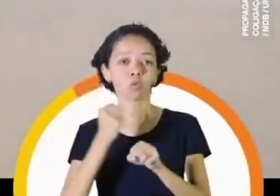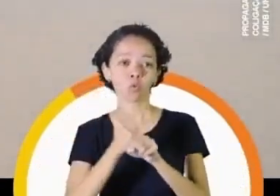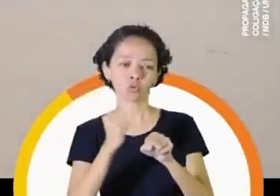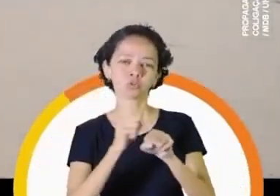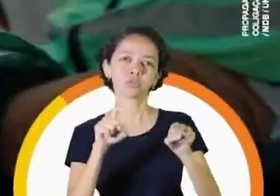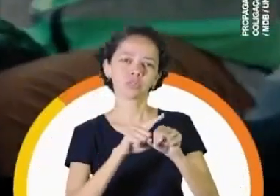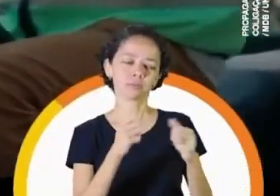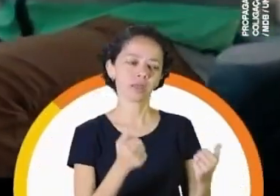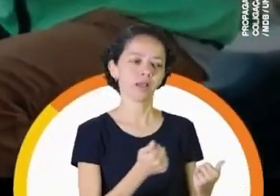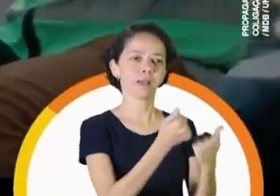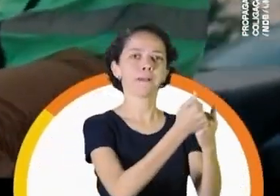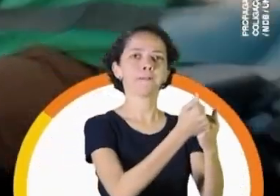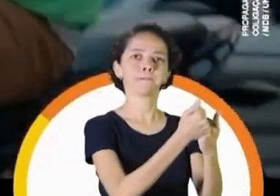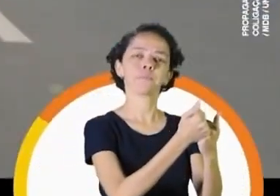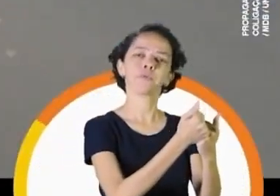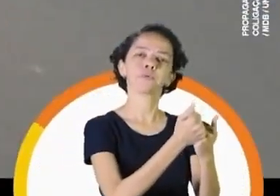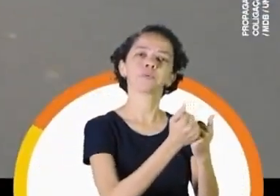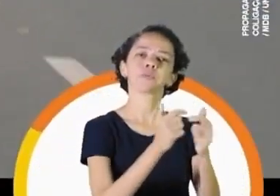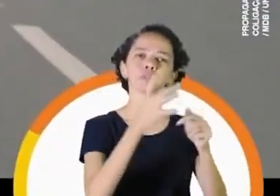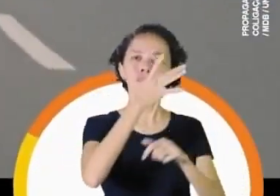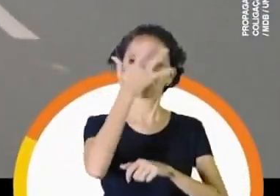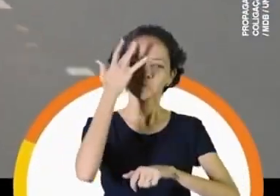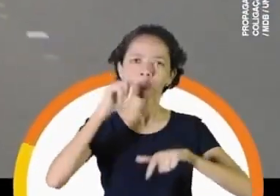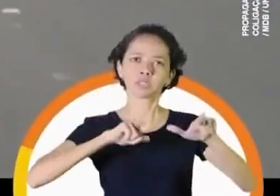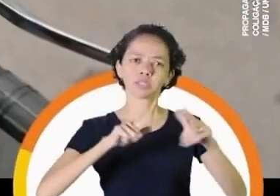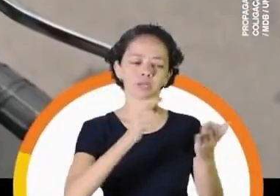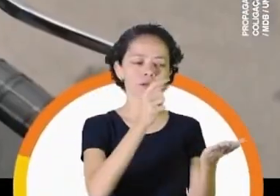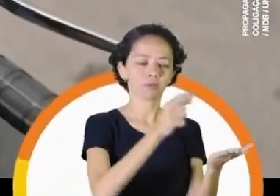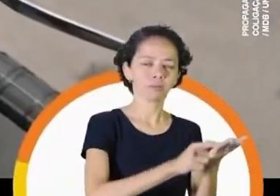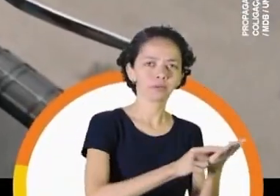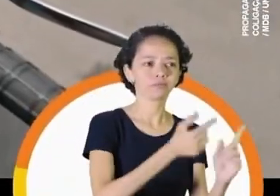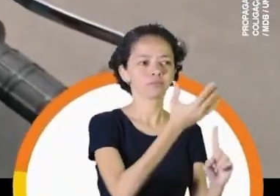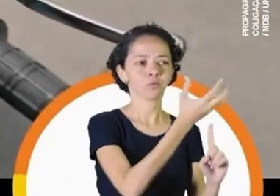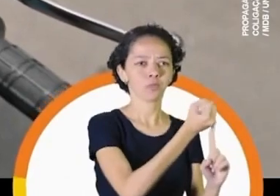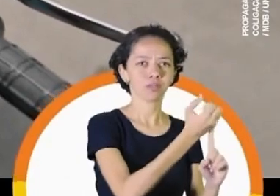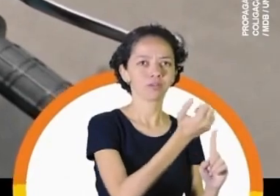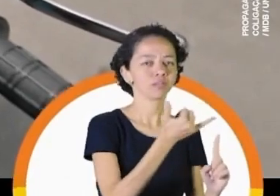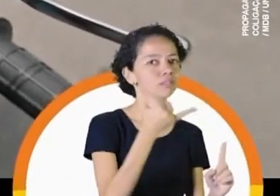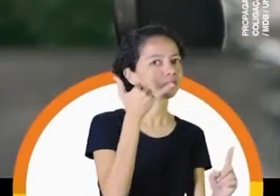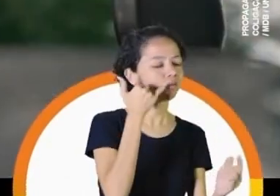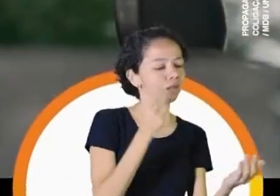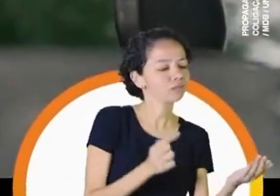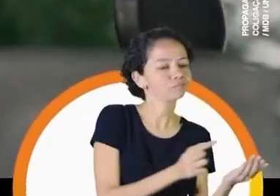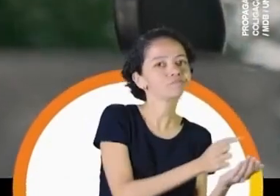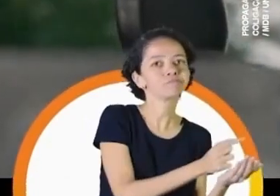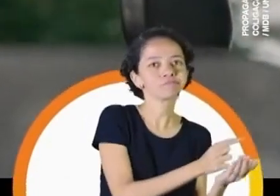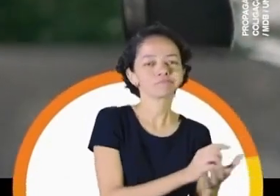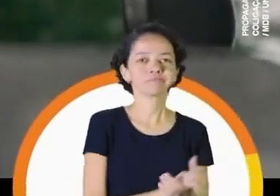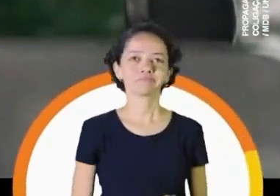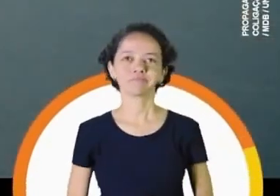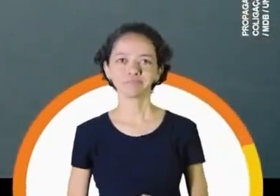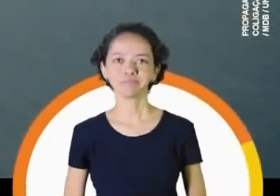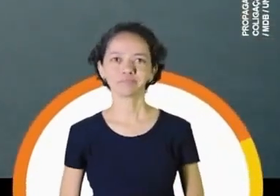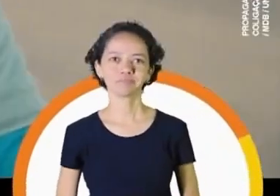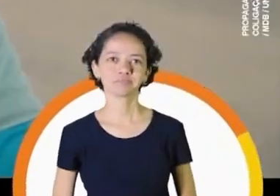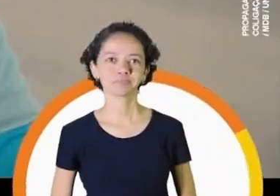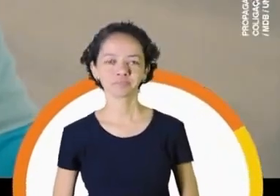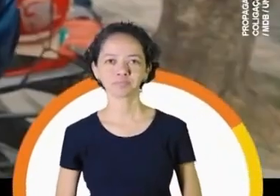um motopontos. Serão pontos de apoio para entregadores de aplicativo, com Wi-Fi e estação para carregar o celular.